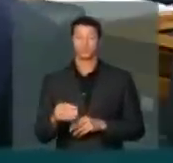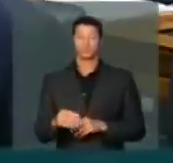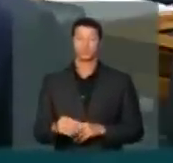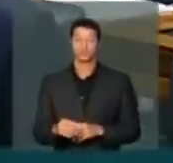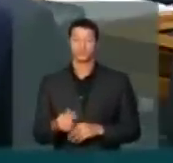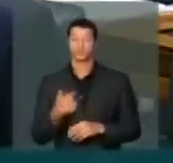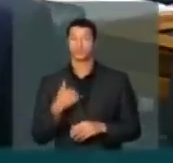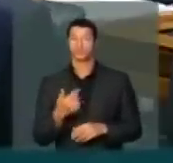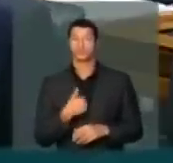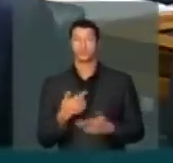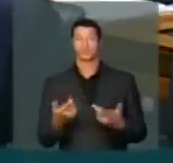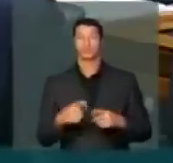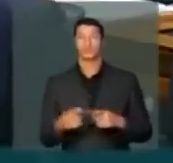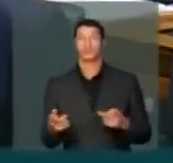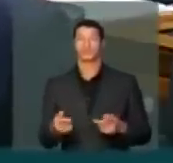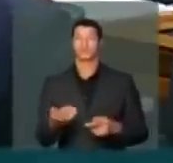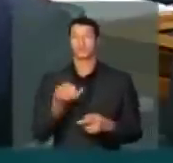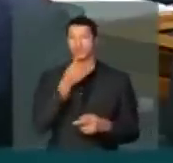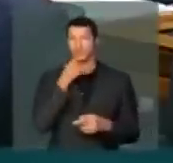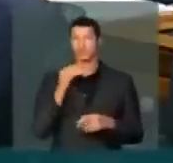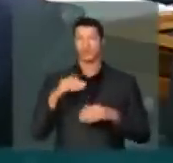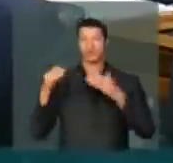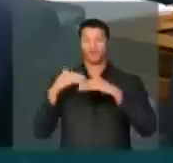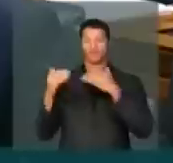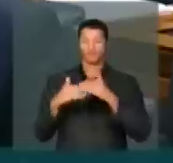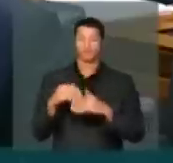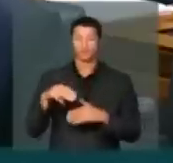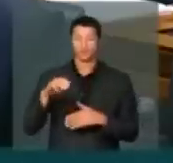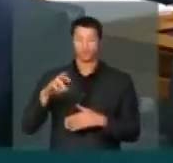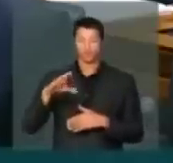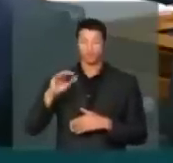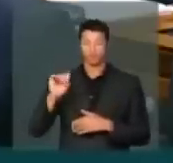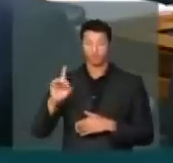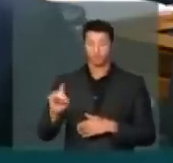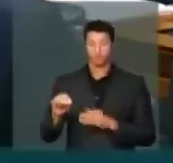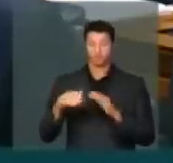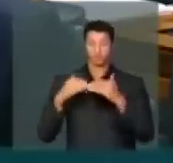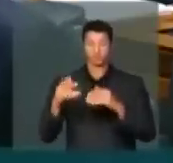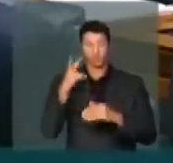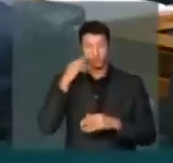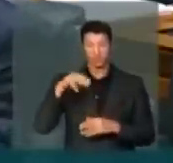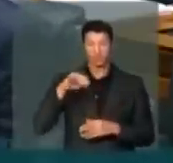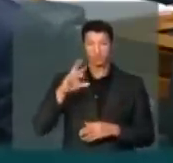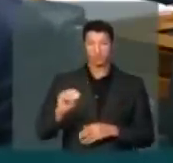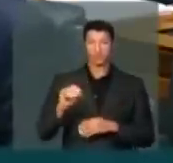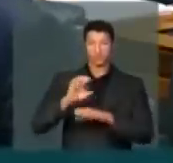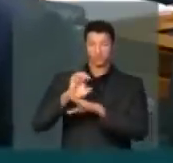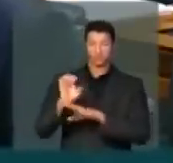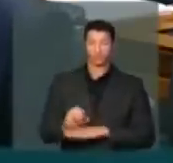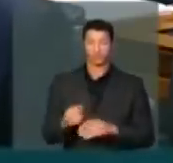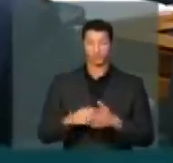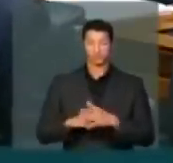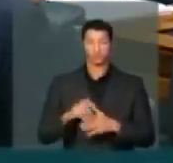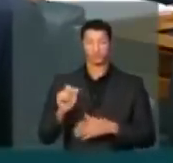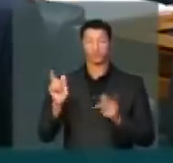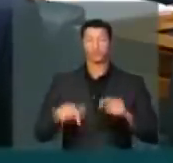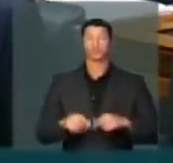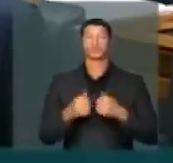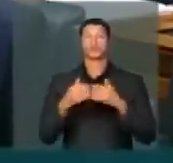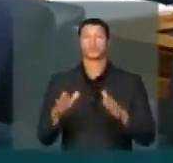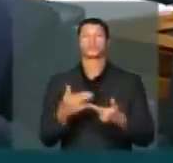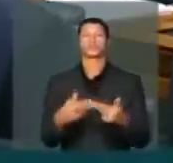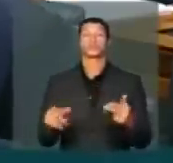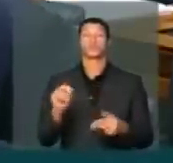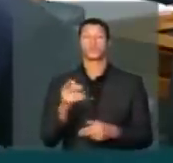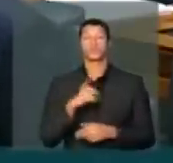natureza. Não eu, mas, enfim, a evolução do mercado de capitais para pequena e microempresa que precisa de capital. Quem quer abrir algum